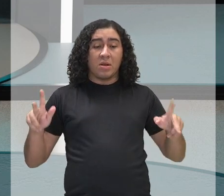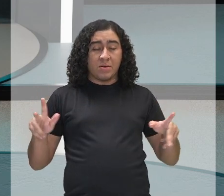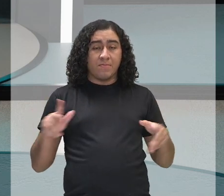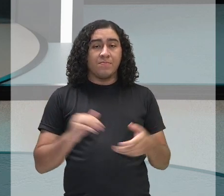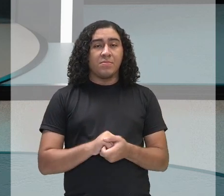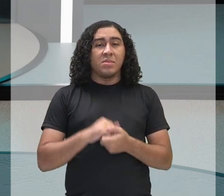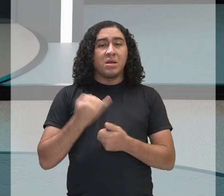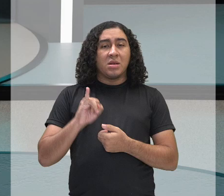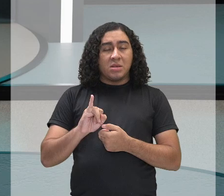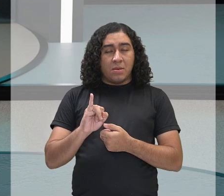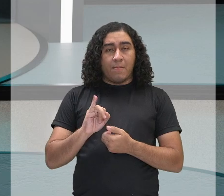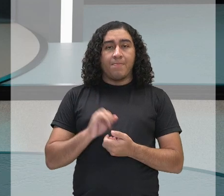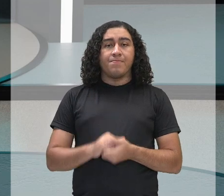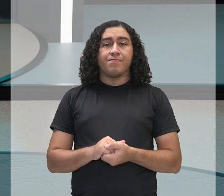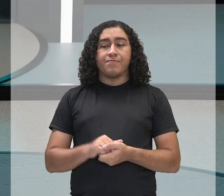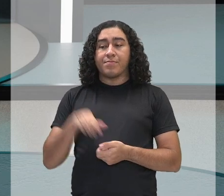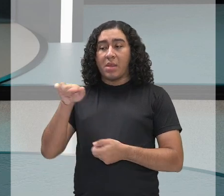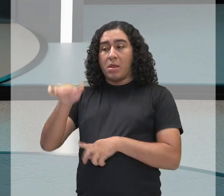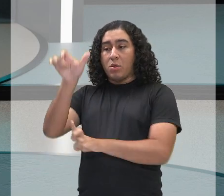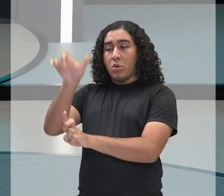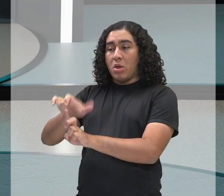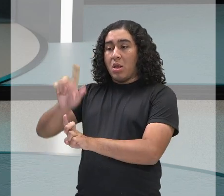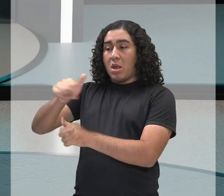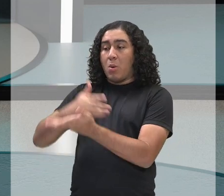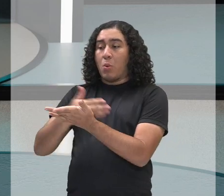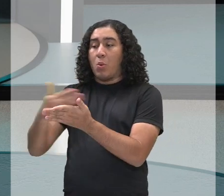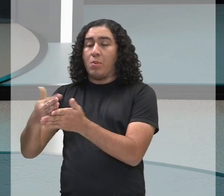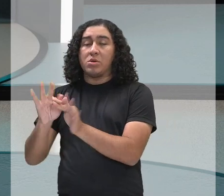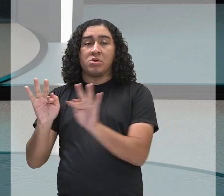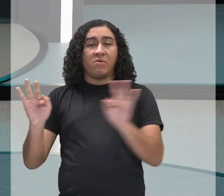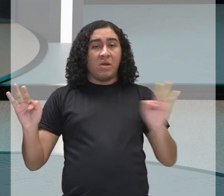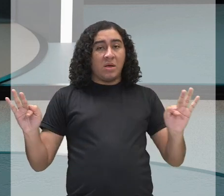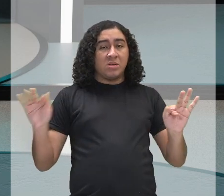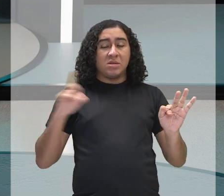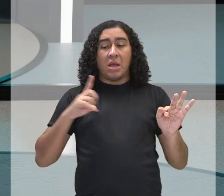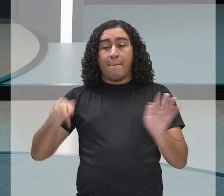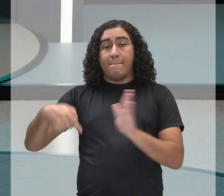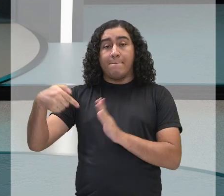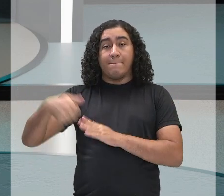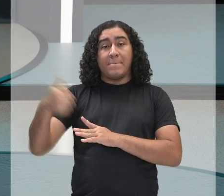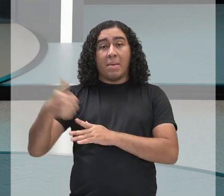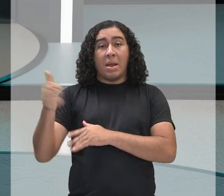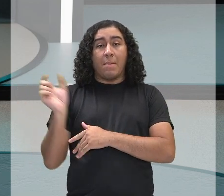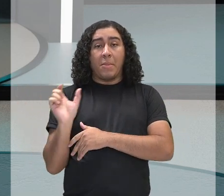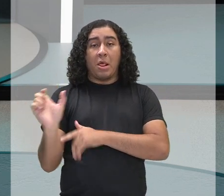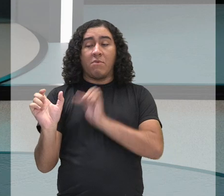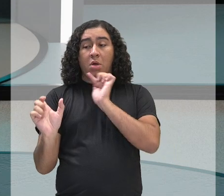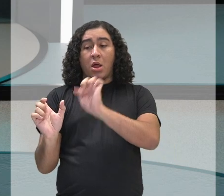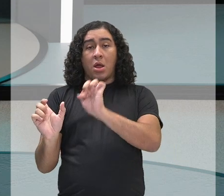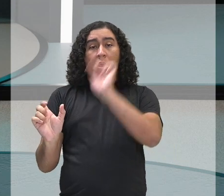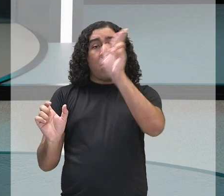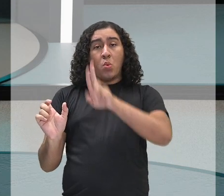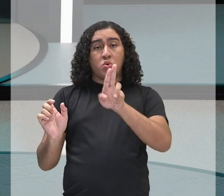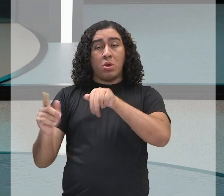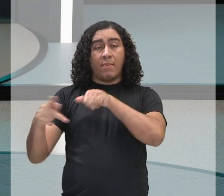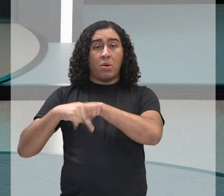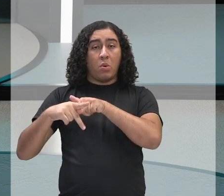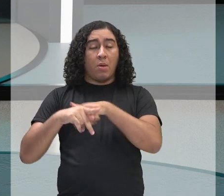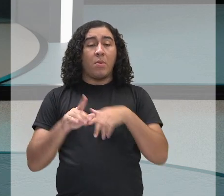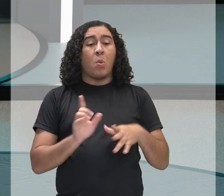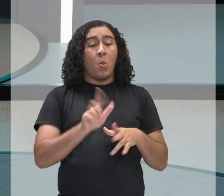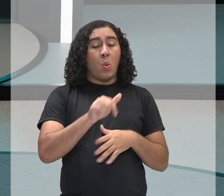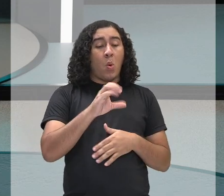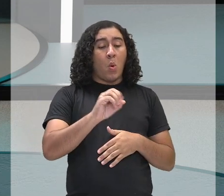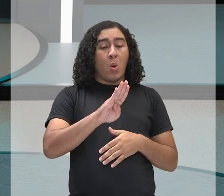lado o sujeito vem logo no início da frase, né, da oração, o objeto vem sempre no final, porque ele